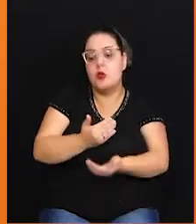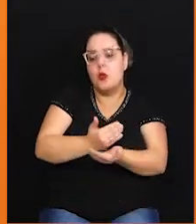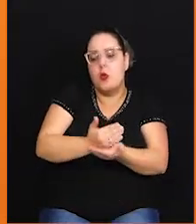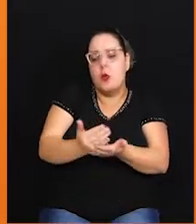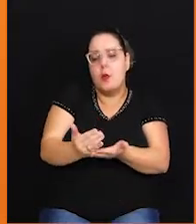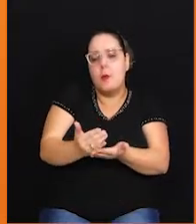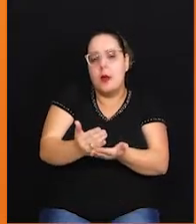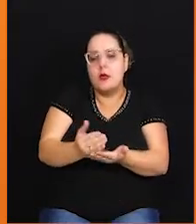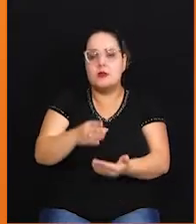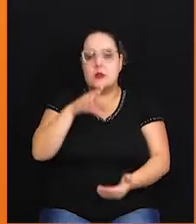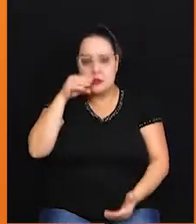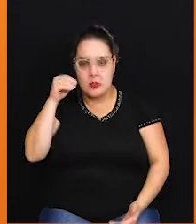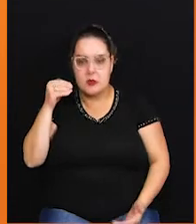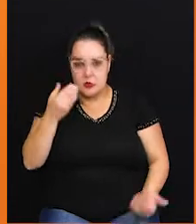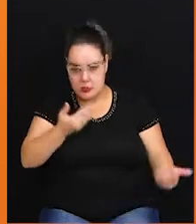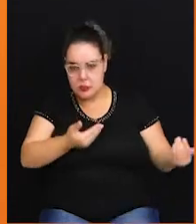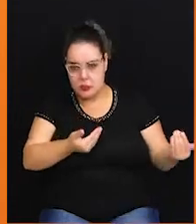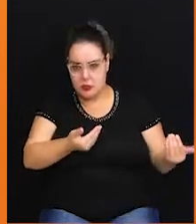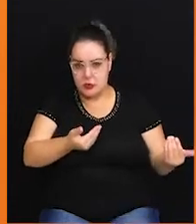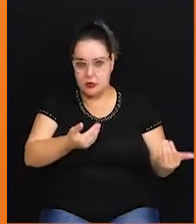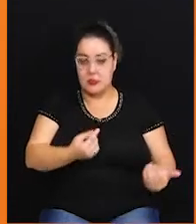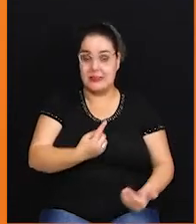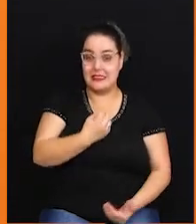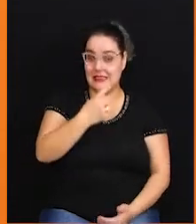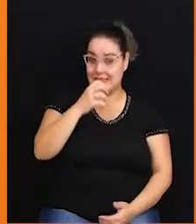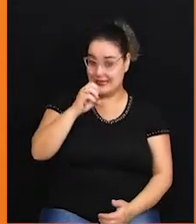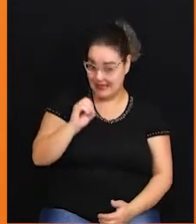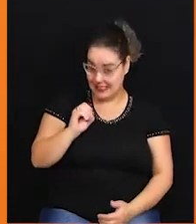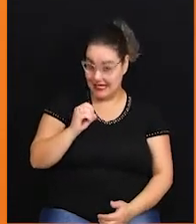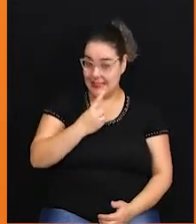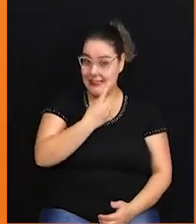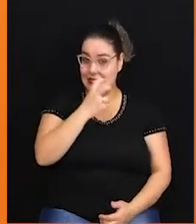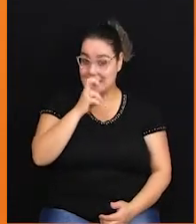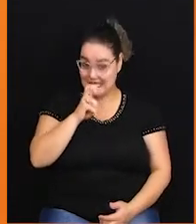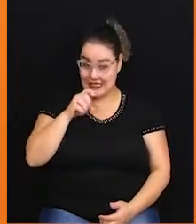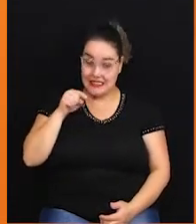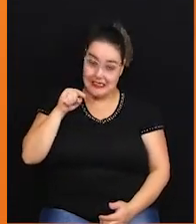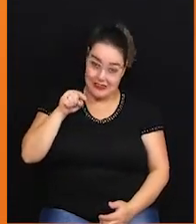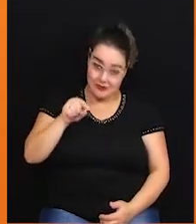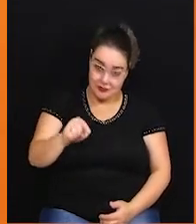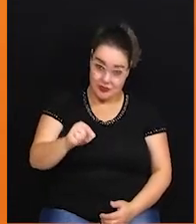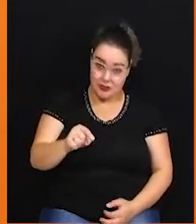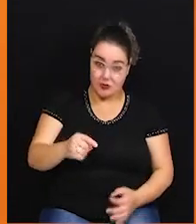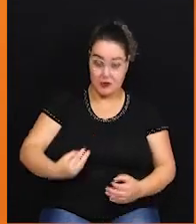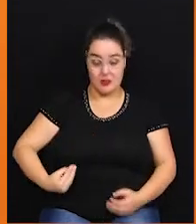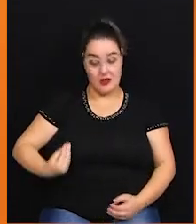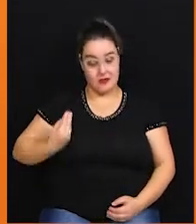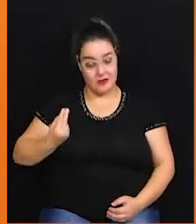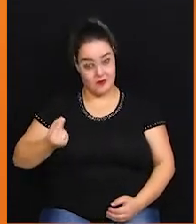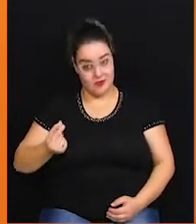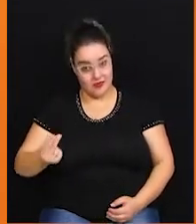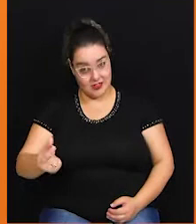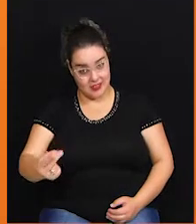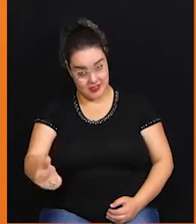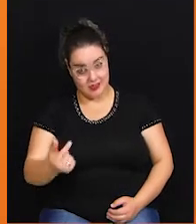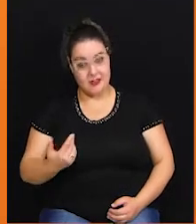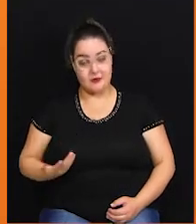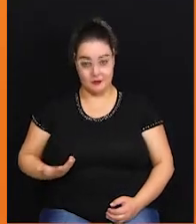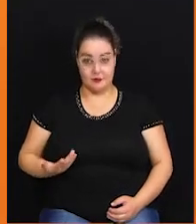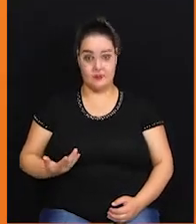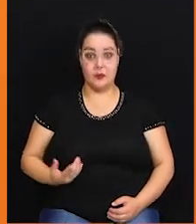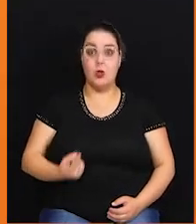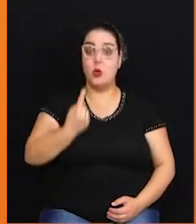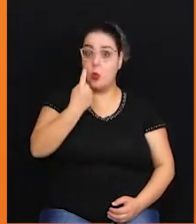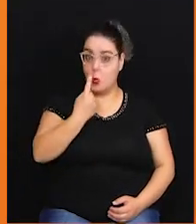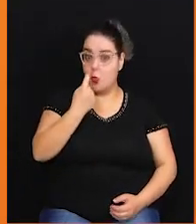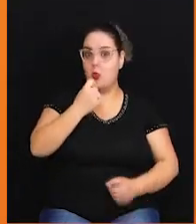até a menopausa? Aproximadamente 10 a 15 mil ao longo da vida. Isso, né? Se a gente levar em consideração